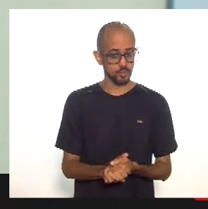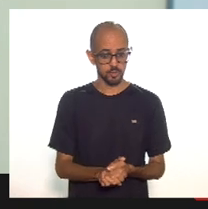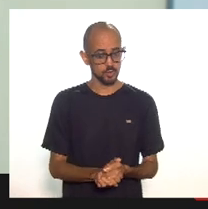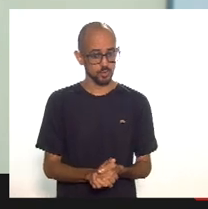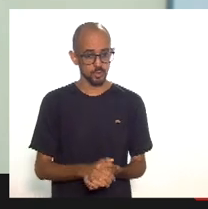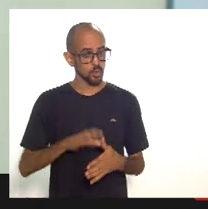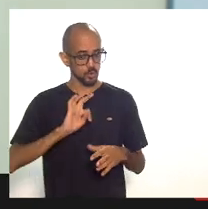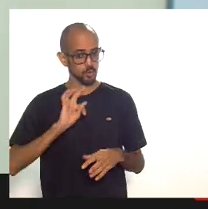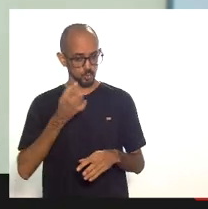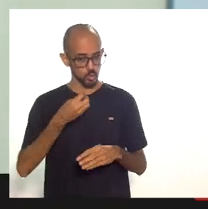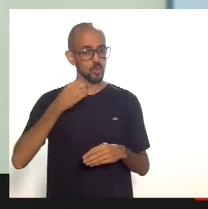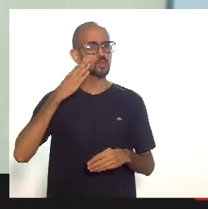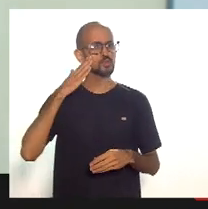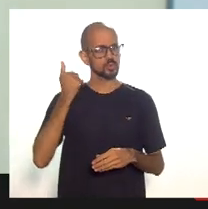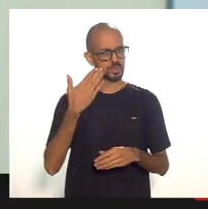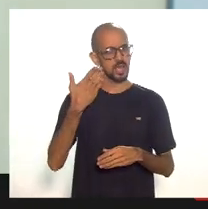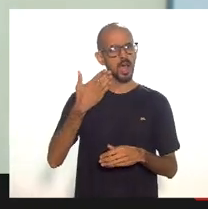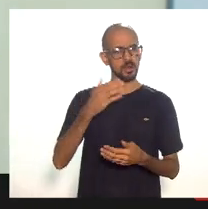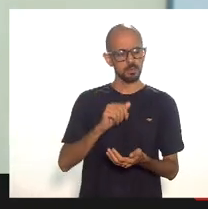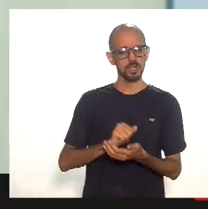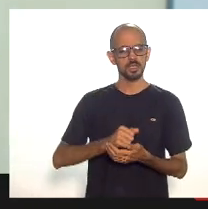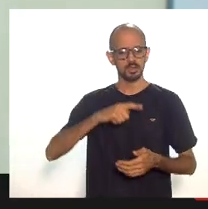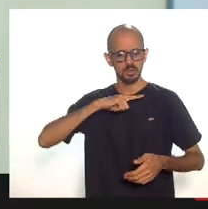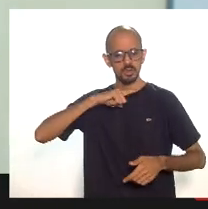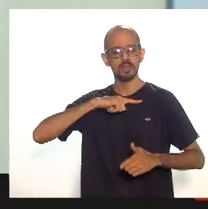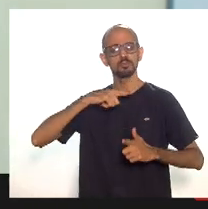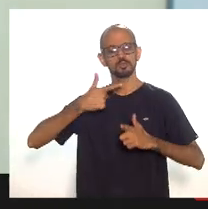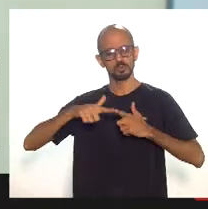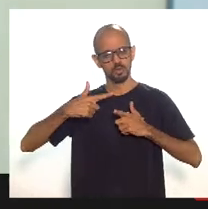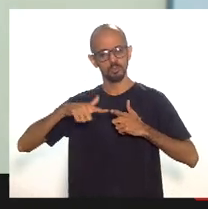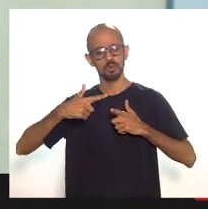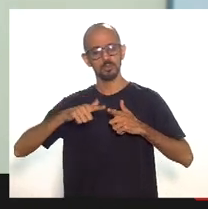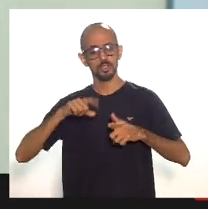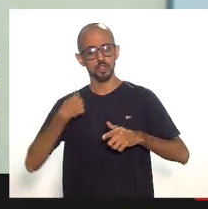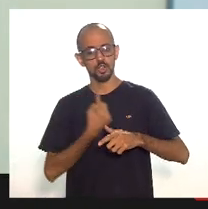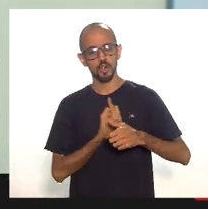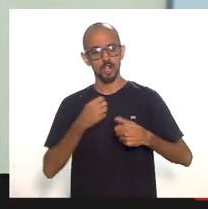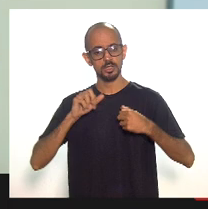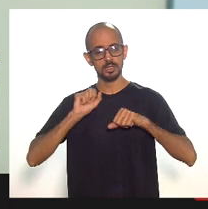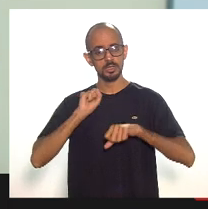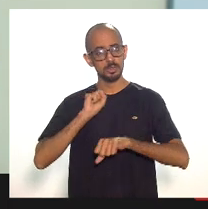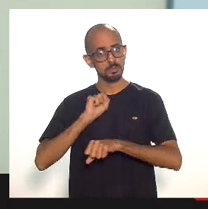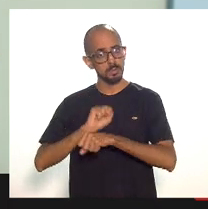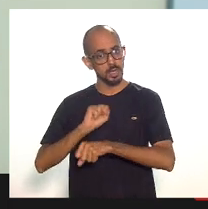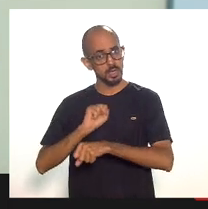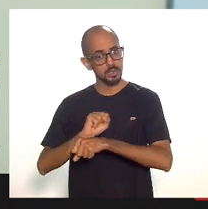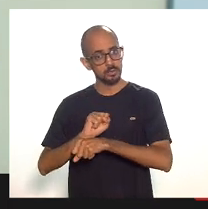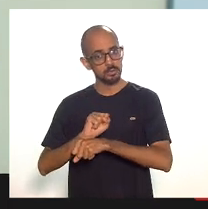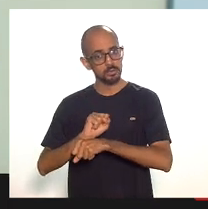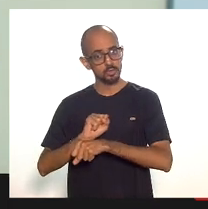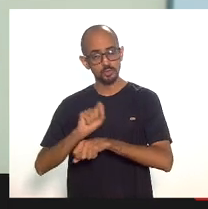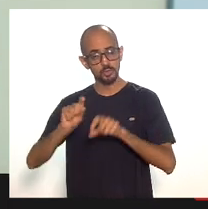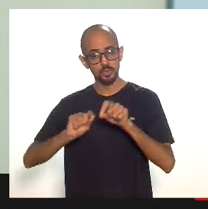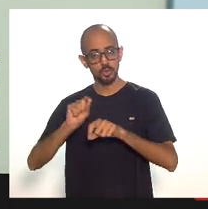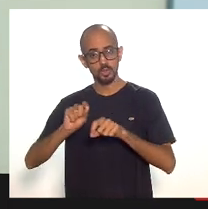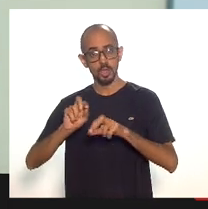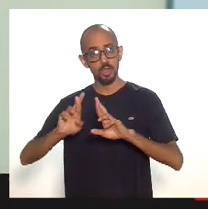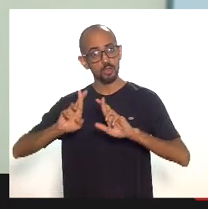todos sabem, são problemas de toda a ordem, e nós esperamos continuar contribuindo